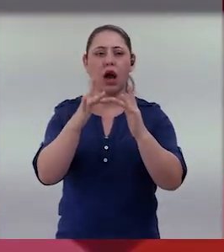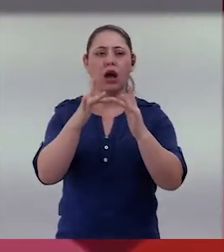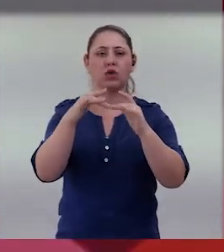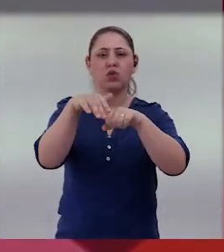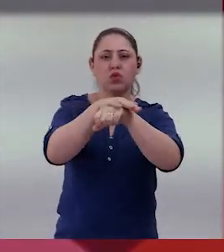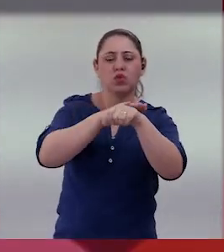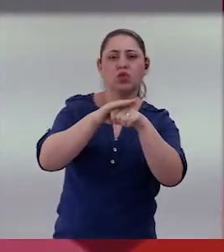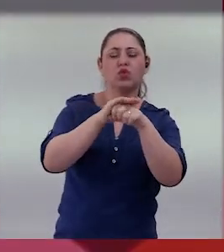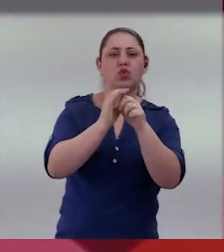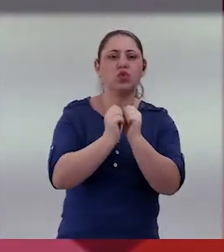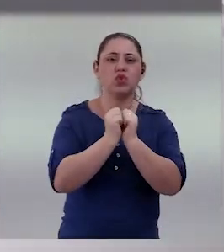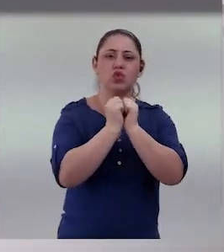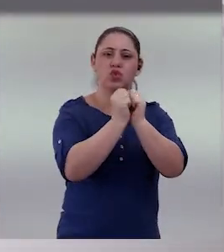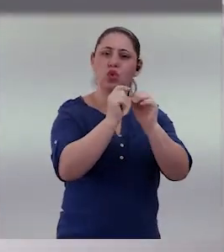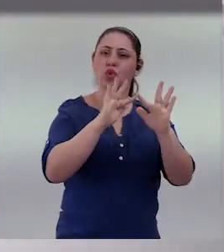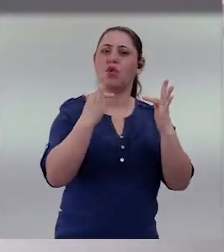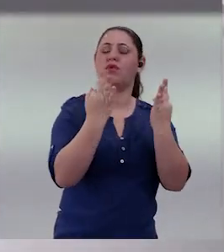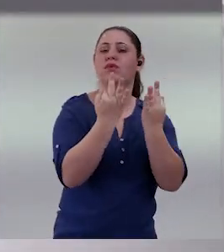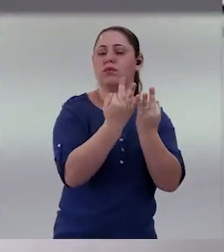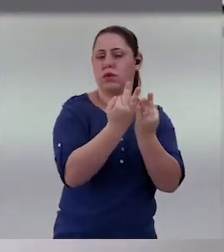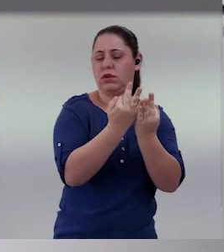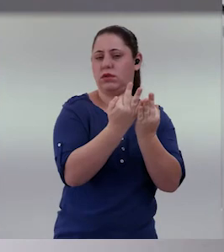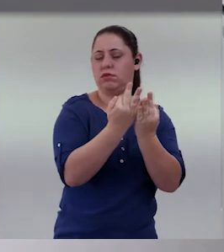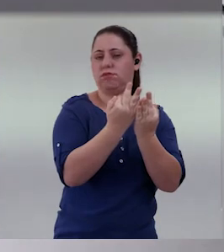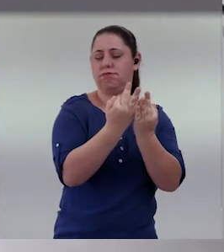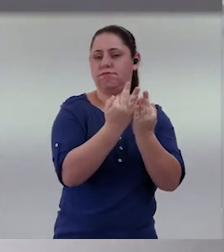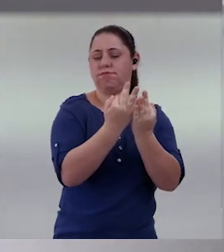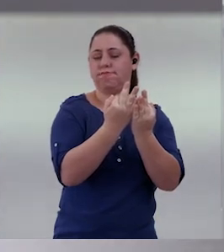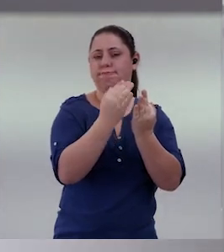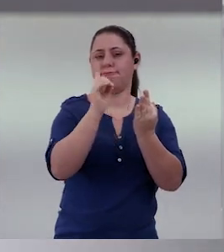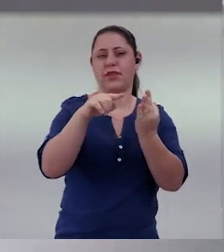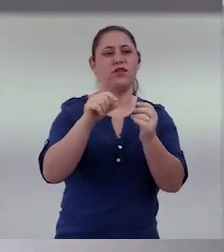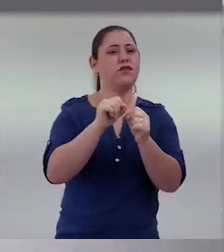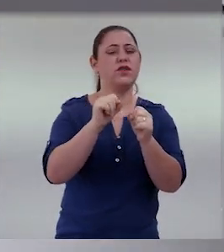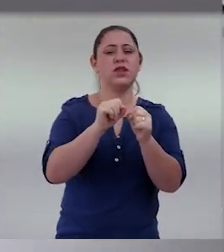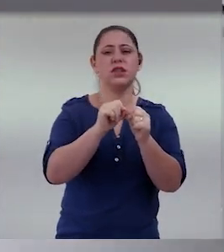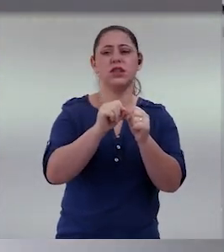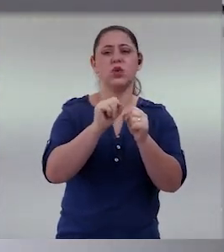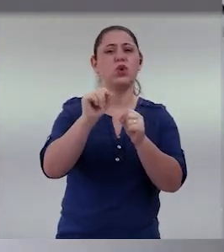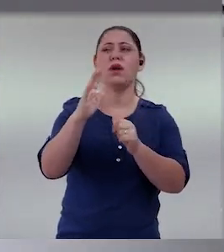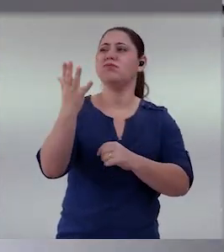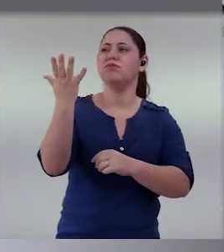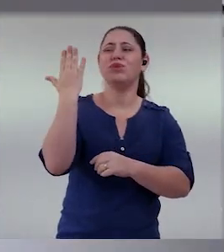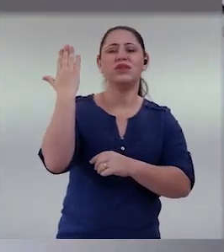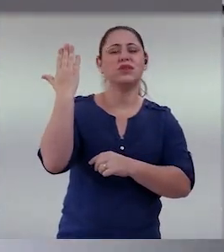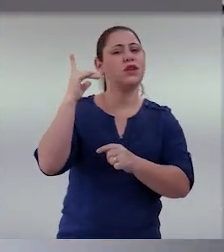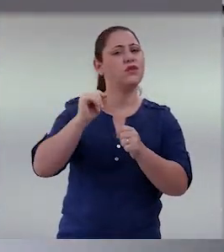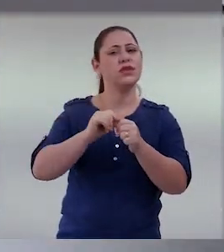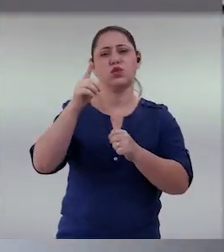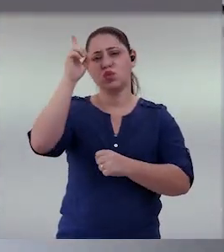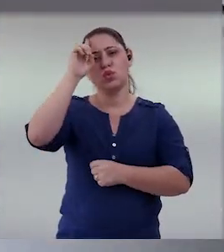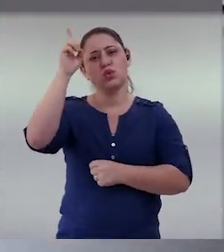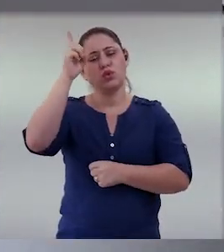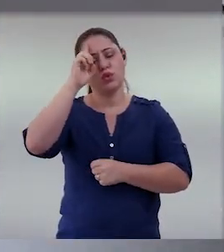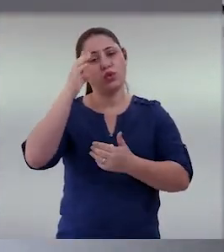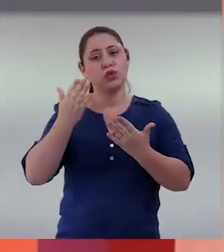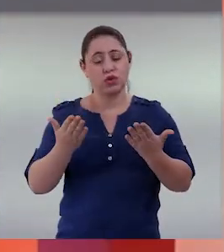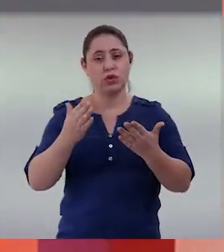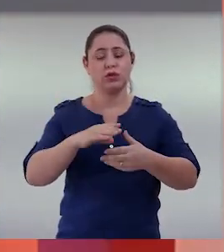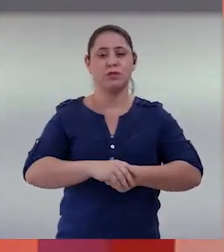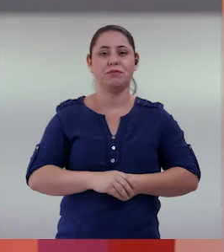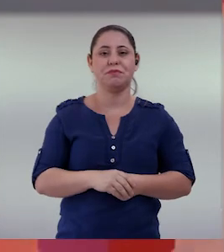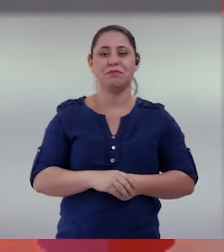ver, se tocar, não pode estar ali com familiares, não pode fazer as coisas que